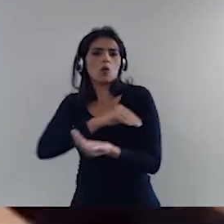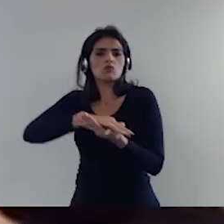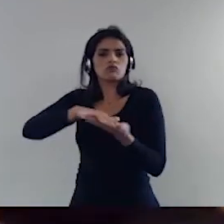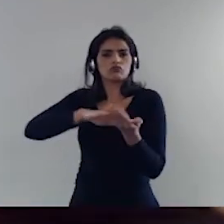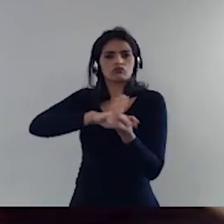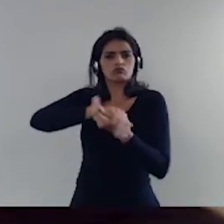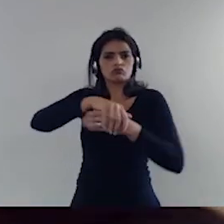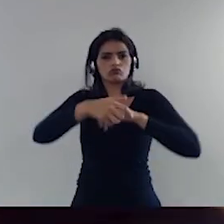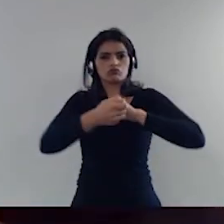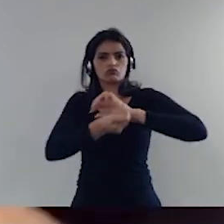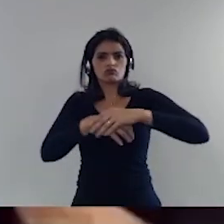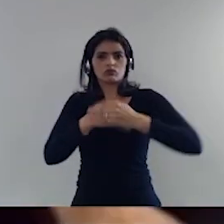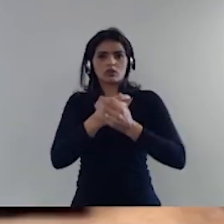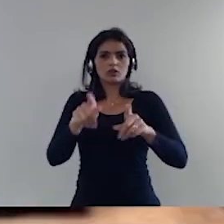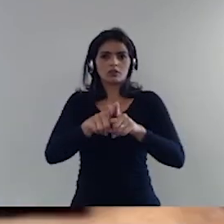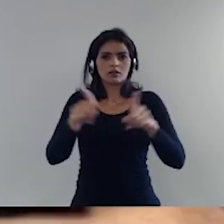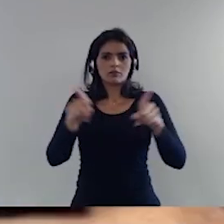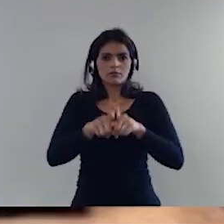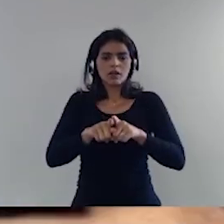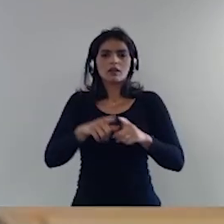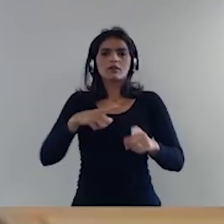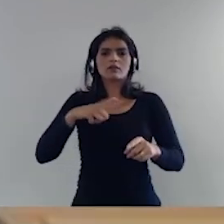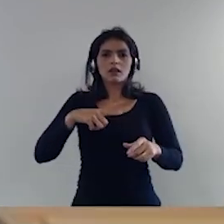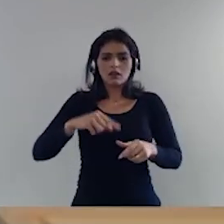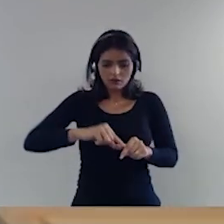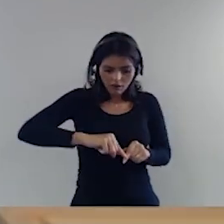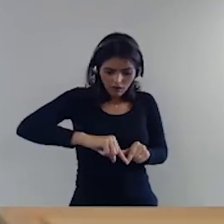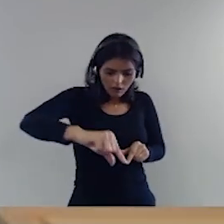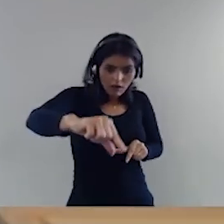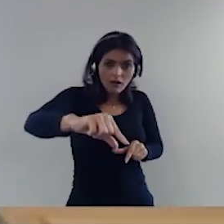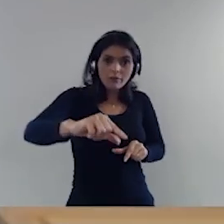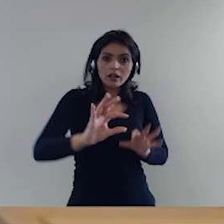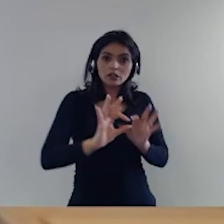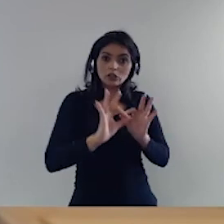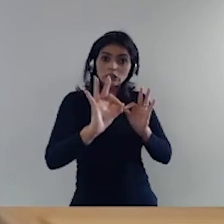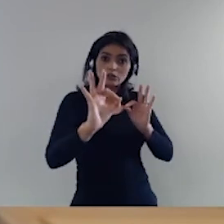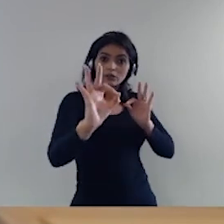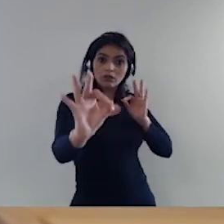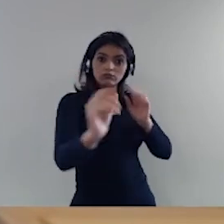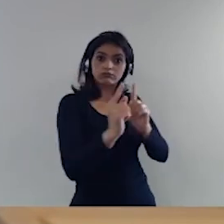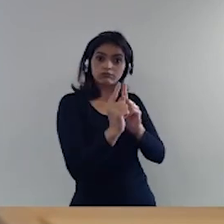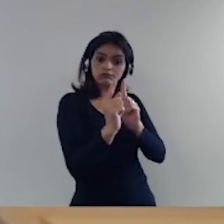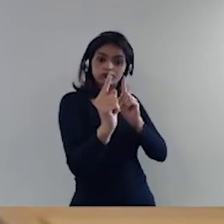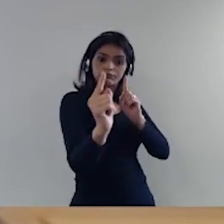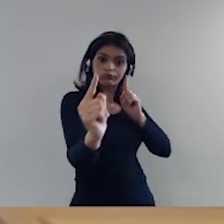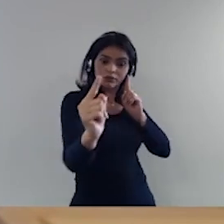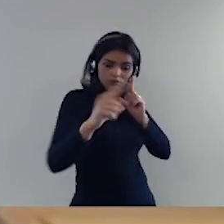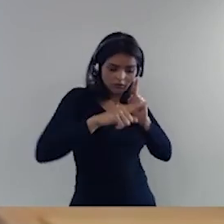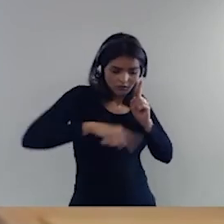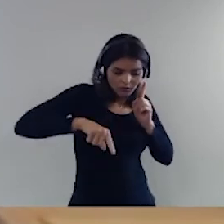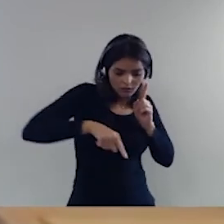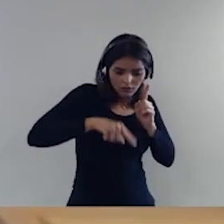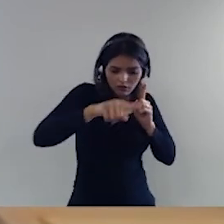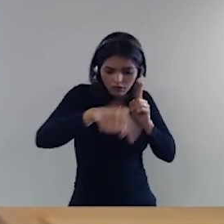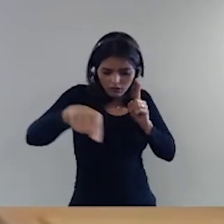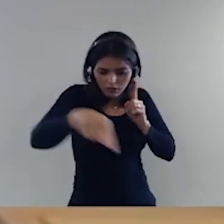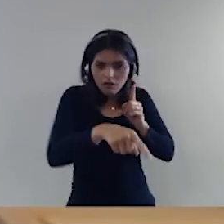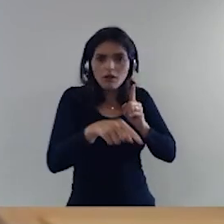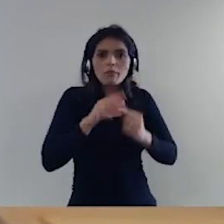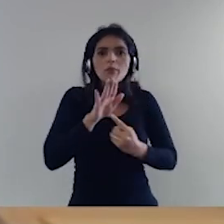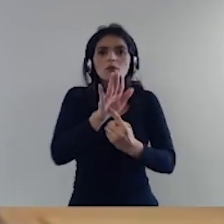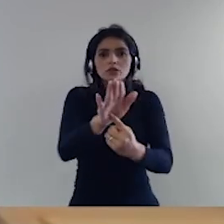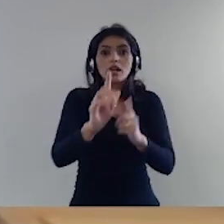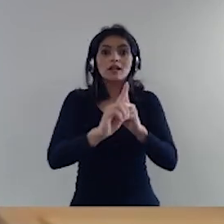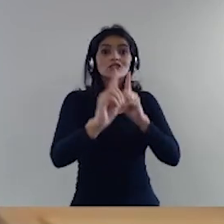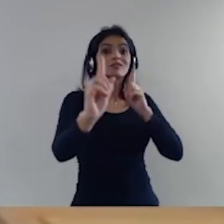gel, marcadores adesivos no chão para distanciamento social e tudo o que razoavelmente seja possível